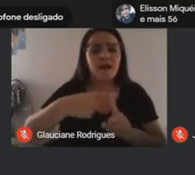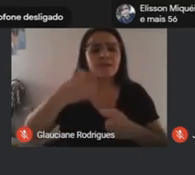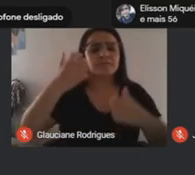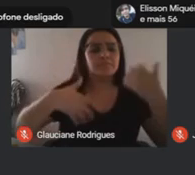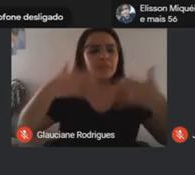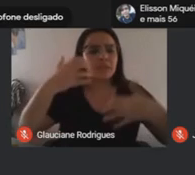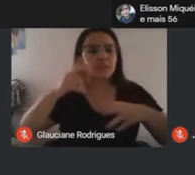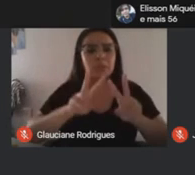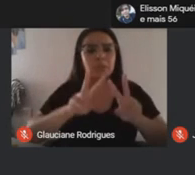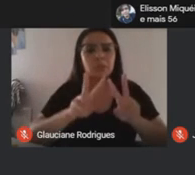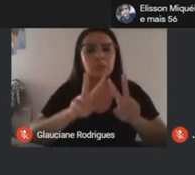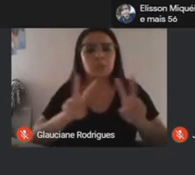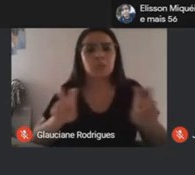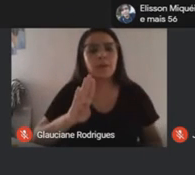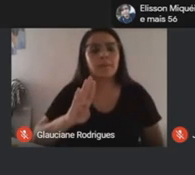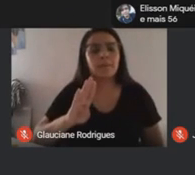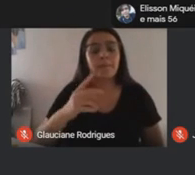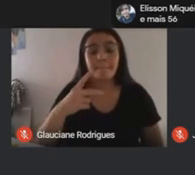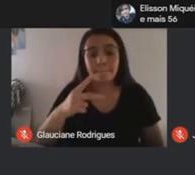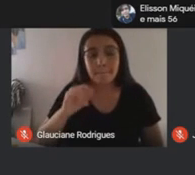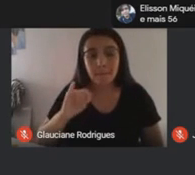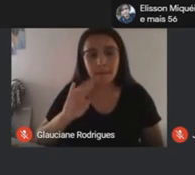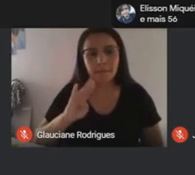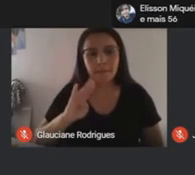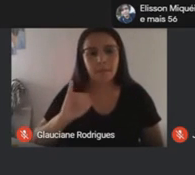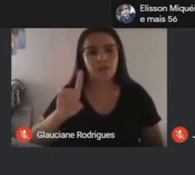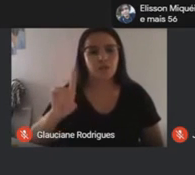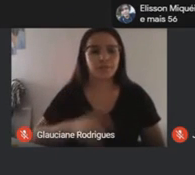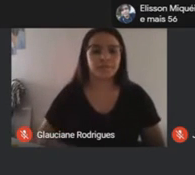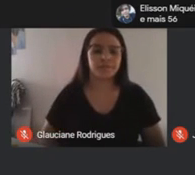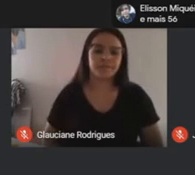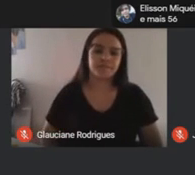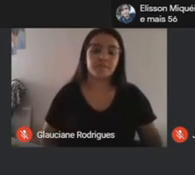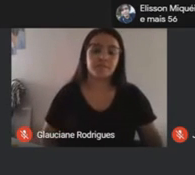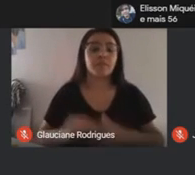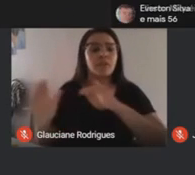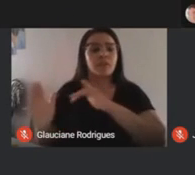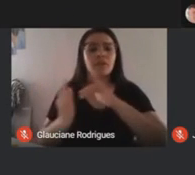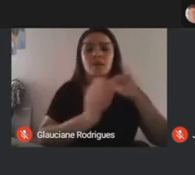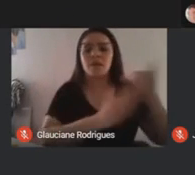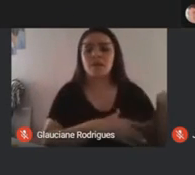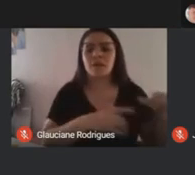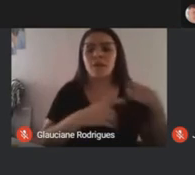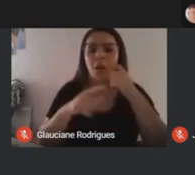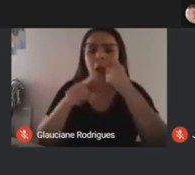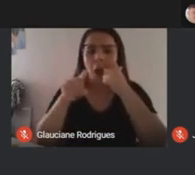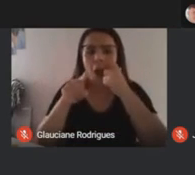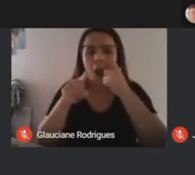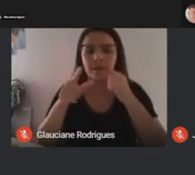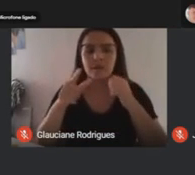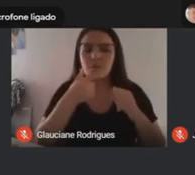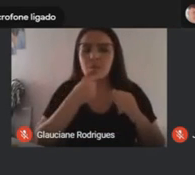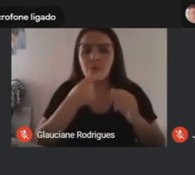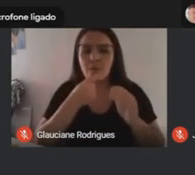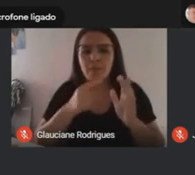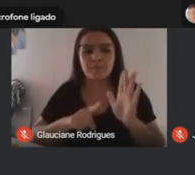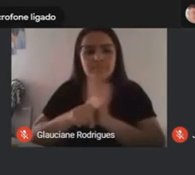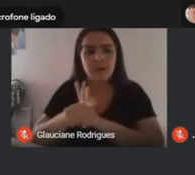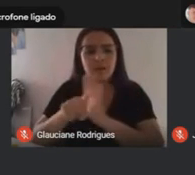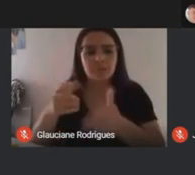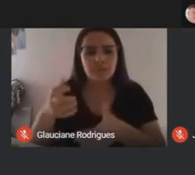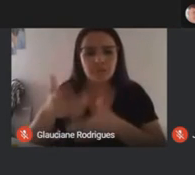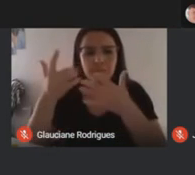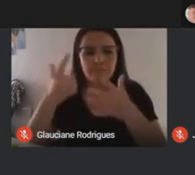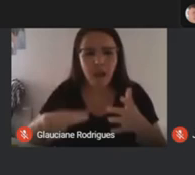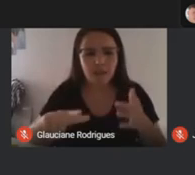Deixa eu só responder uma pergunta do Tarcísio aqui, que ele perguntou: grande parte dos equipamentos vem do exterior, posso responder? Pode